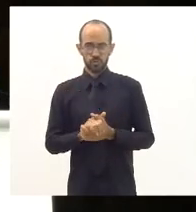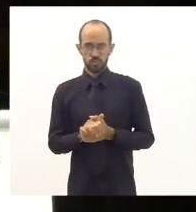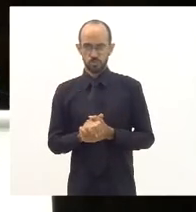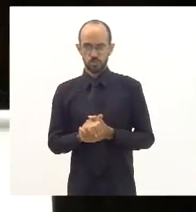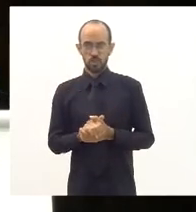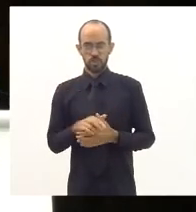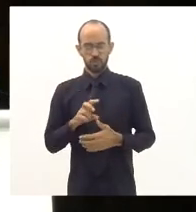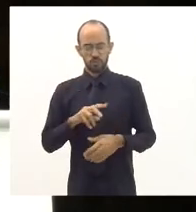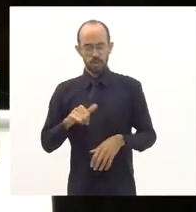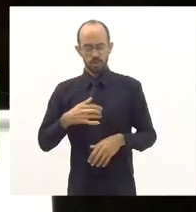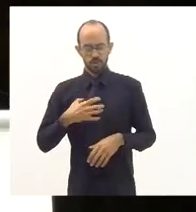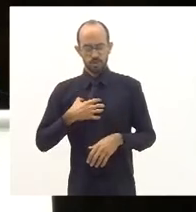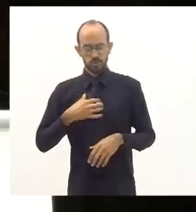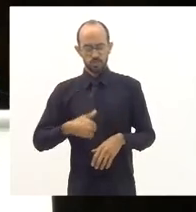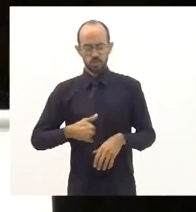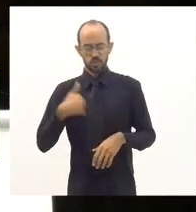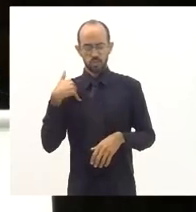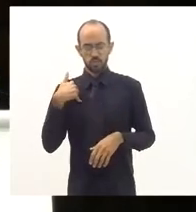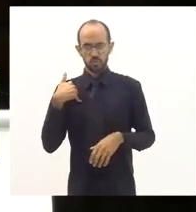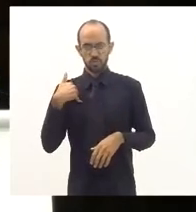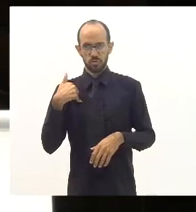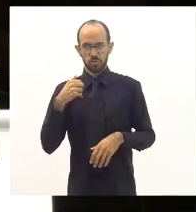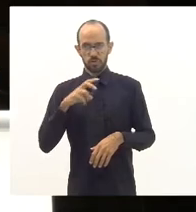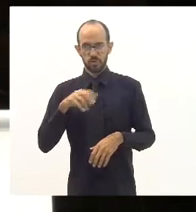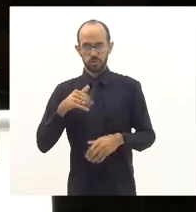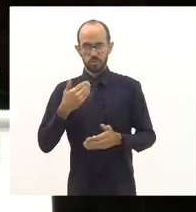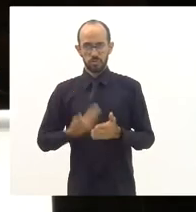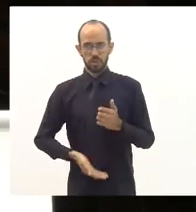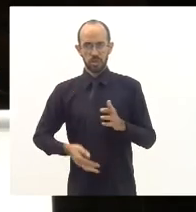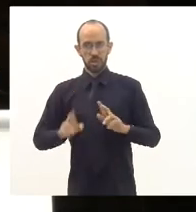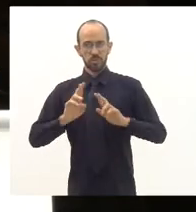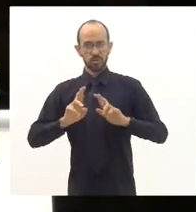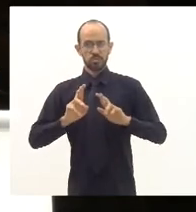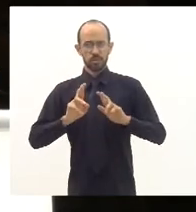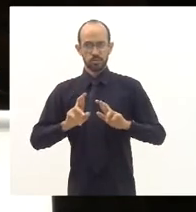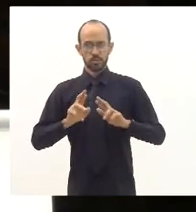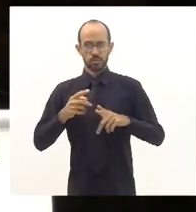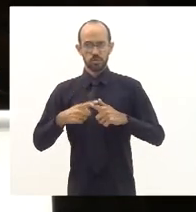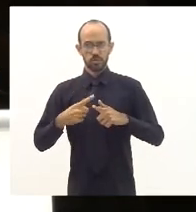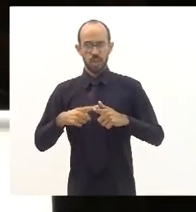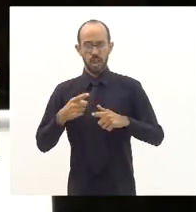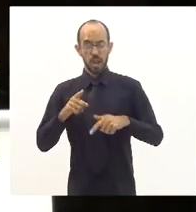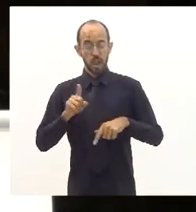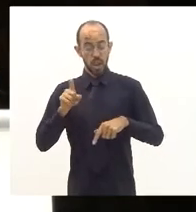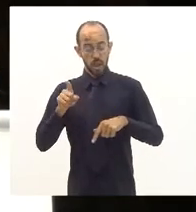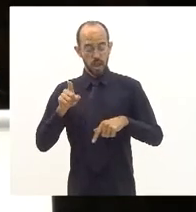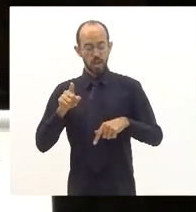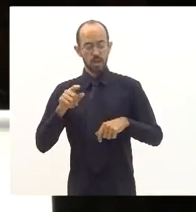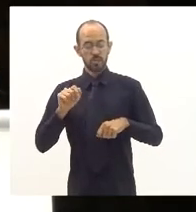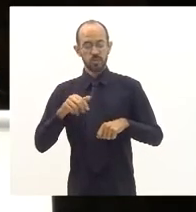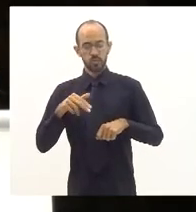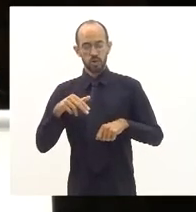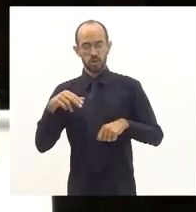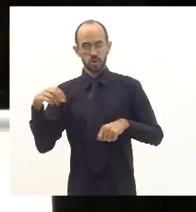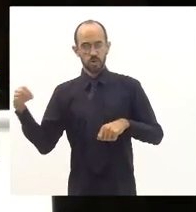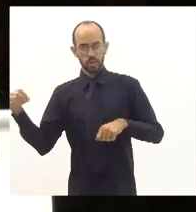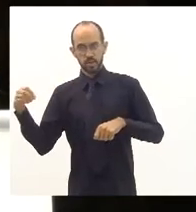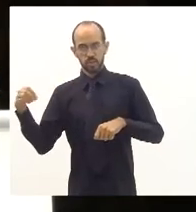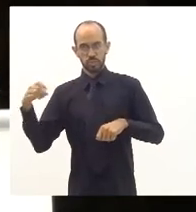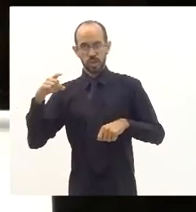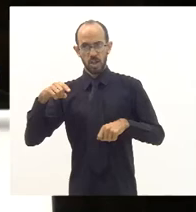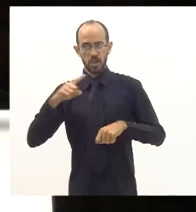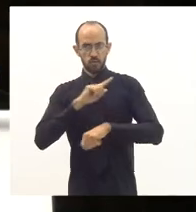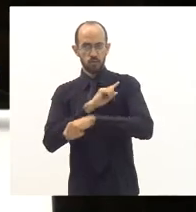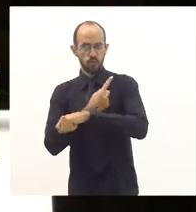vai se orgulhar e não vai perder as esperanças, porque lá o Noroeste é